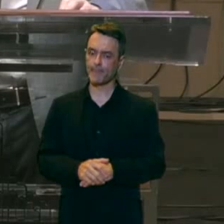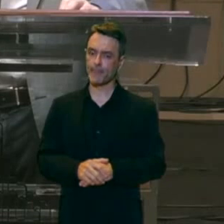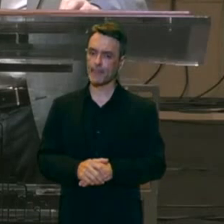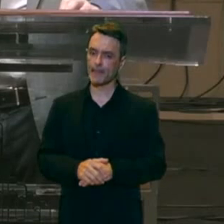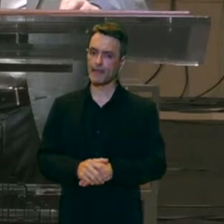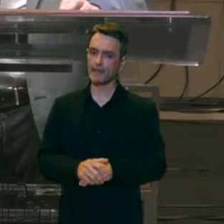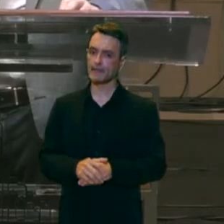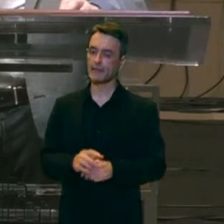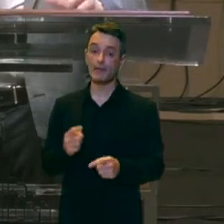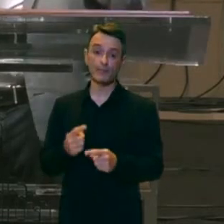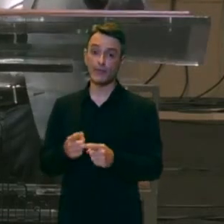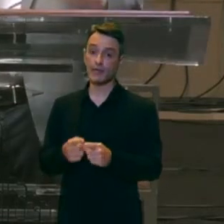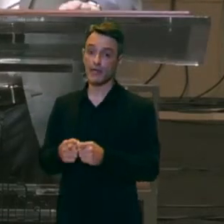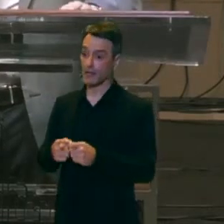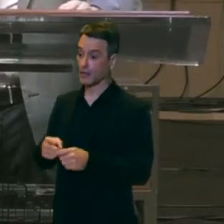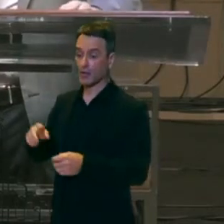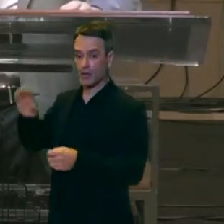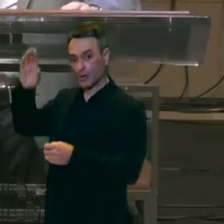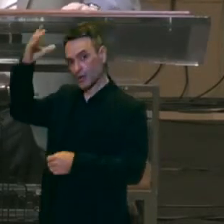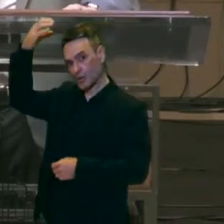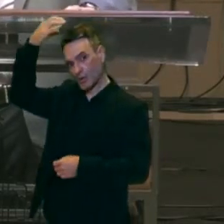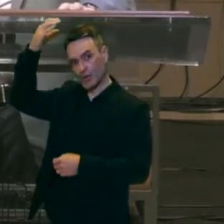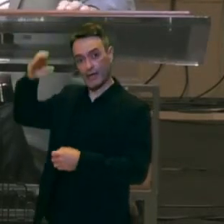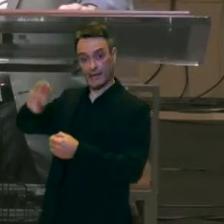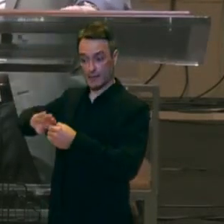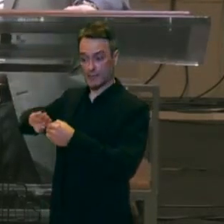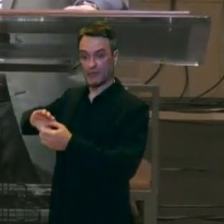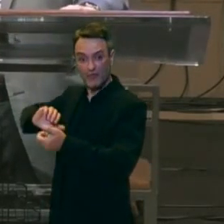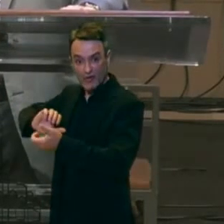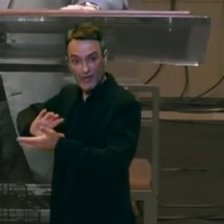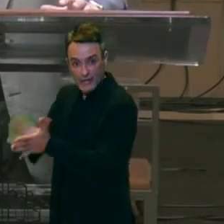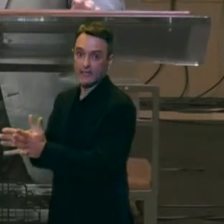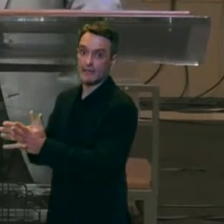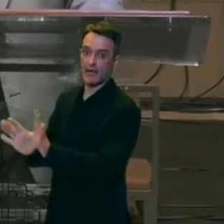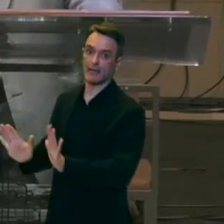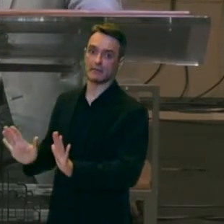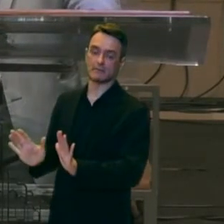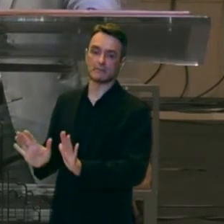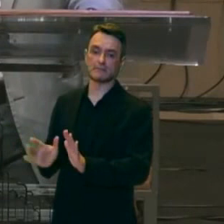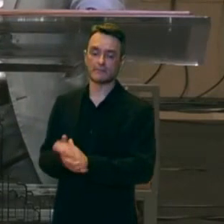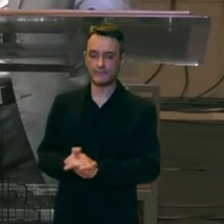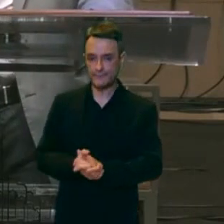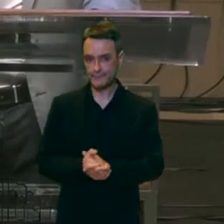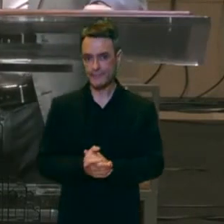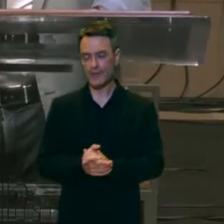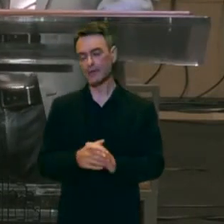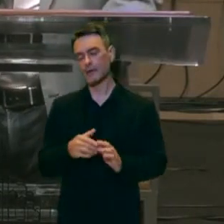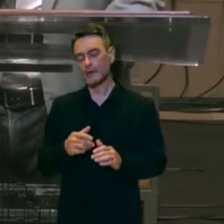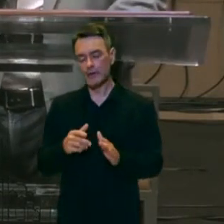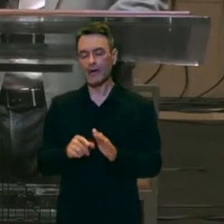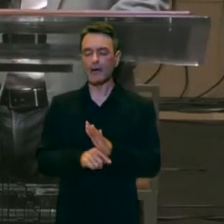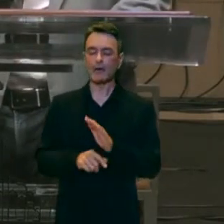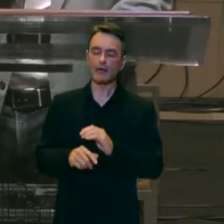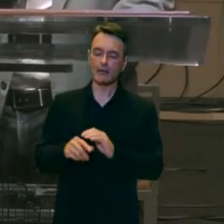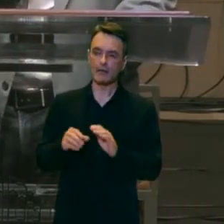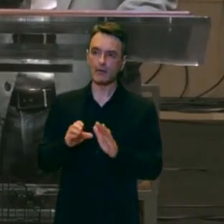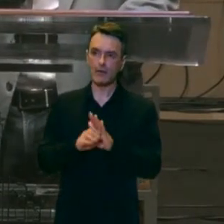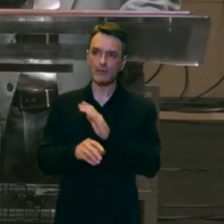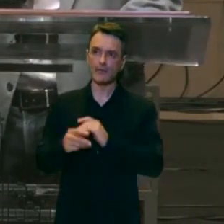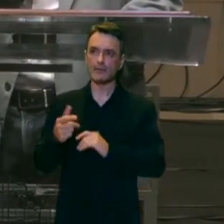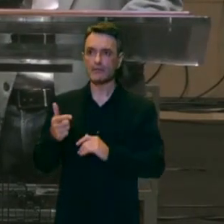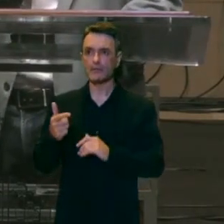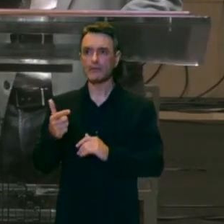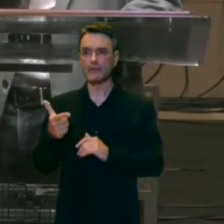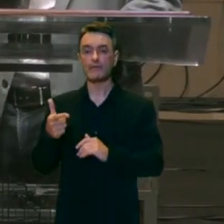rei da Babilônia. No capítulo 27 agora, verso 16, diz assim: e então eu disse aos sacerdotes, a todo